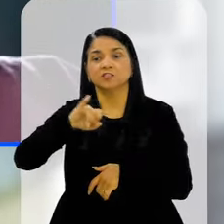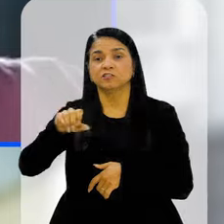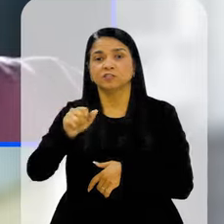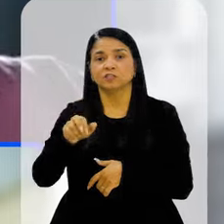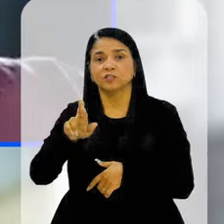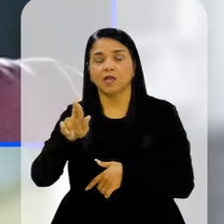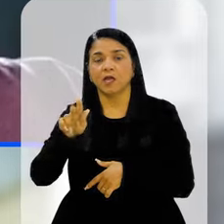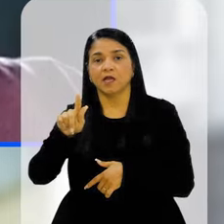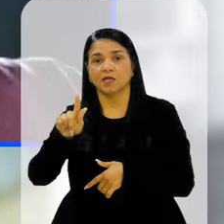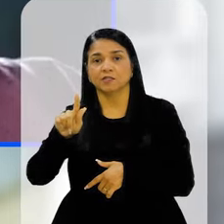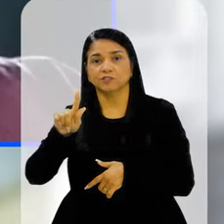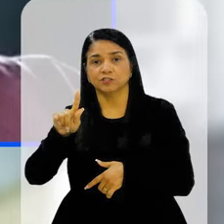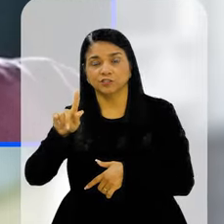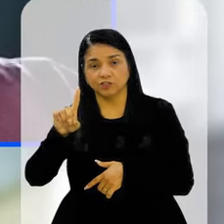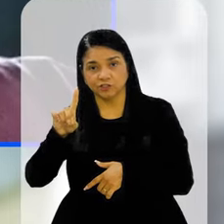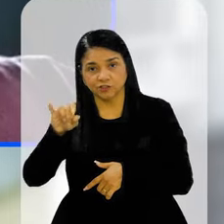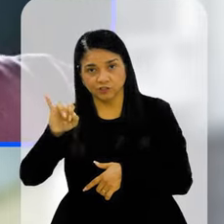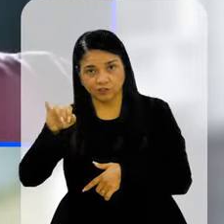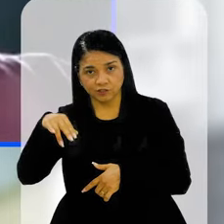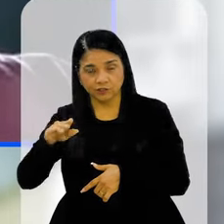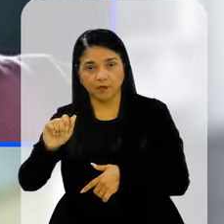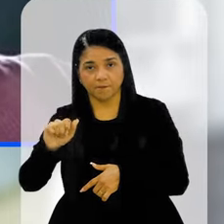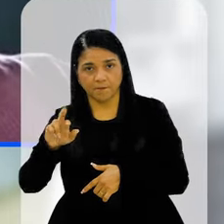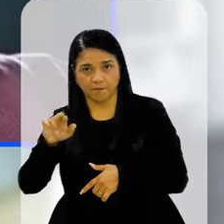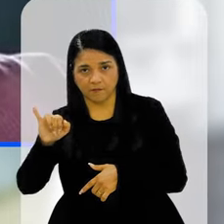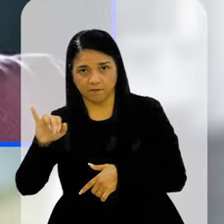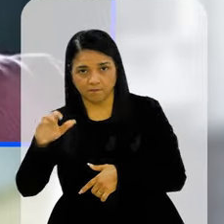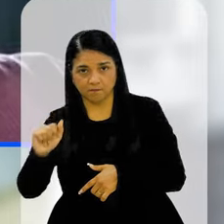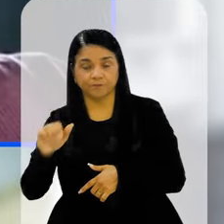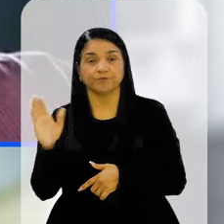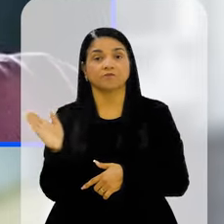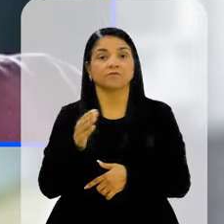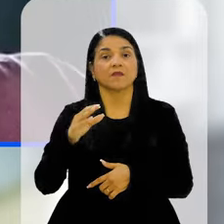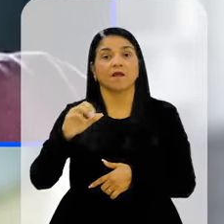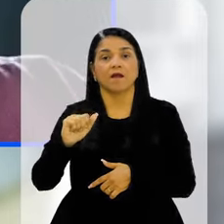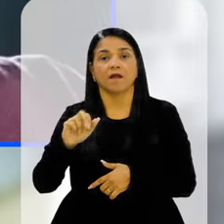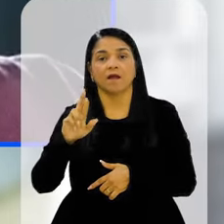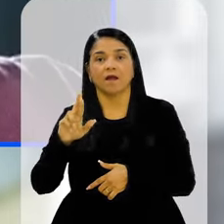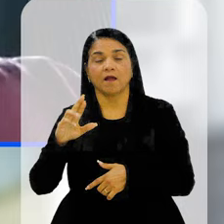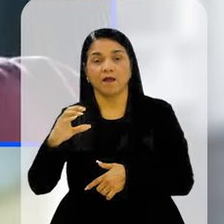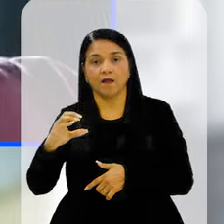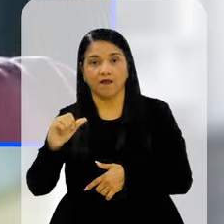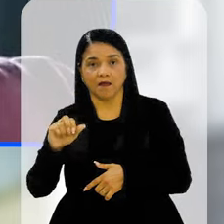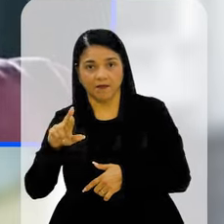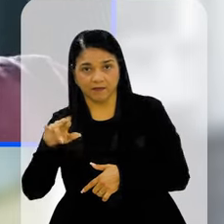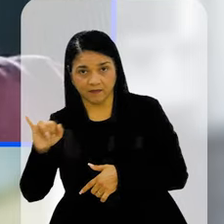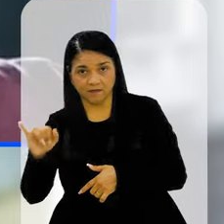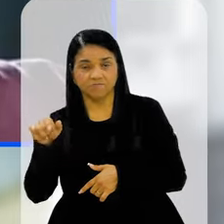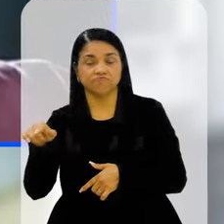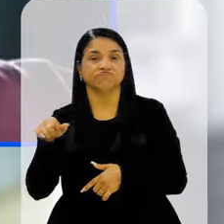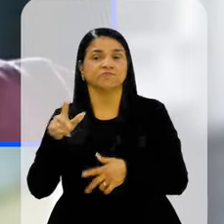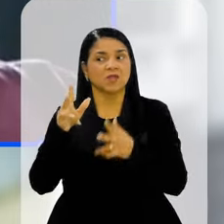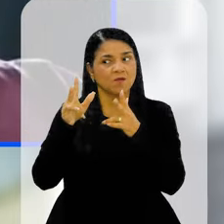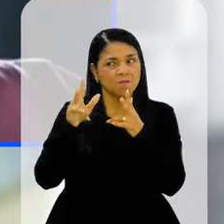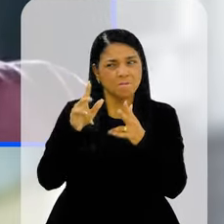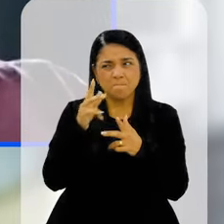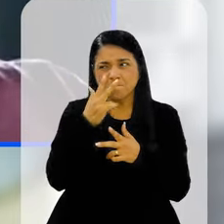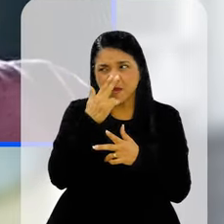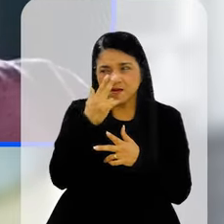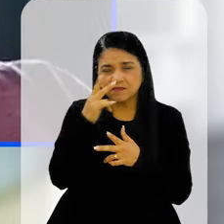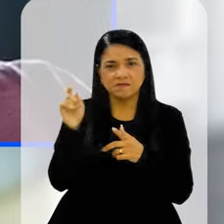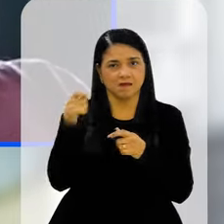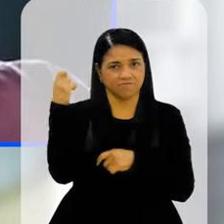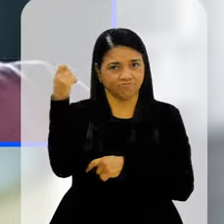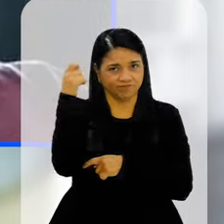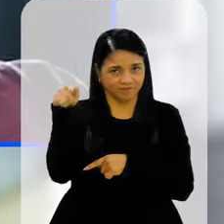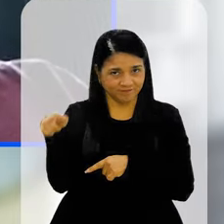no Jardim América, em Acari, e obviamente que numa escala menor, mas a gente viu as mesmas cenas lá